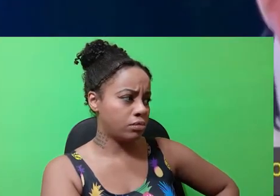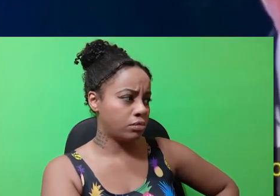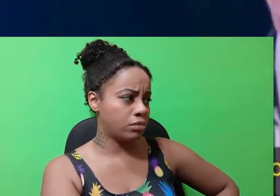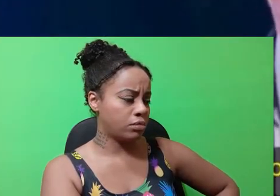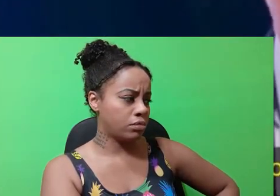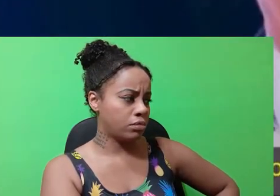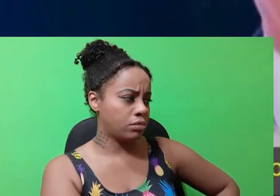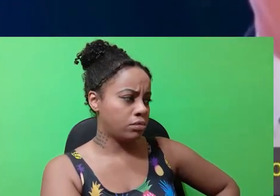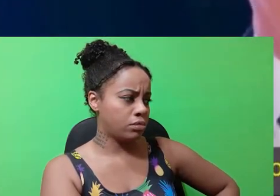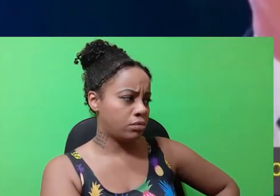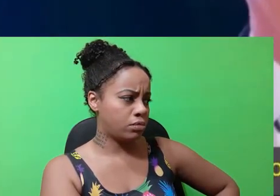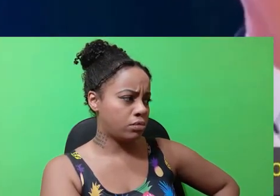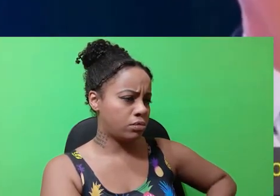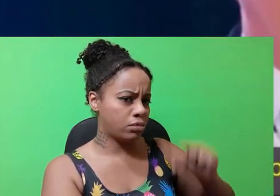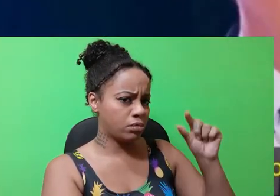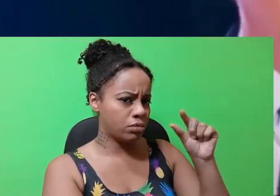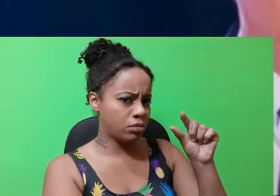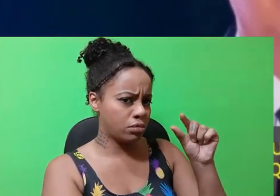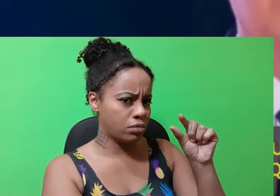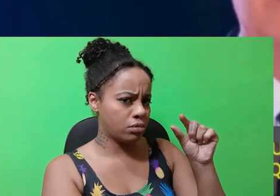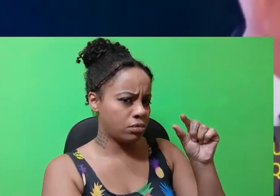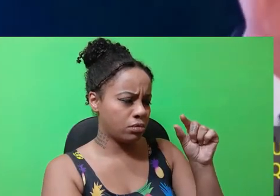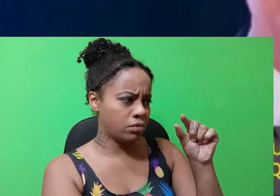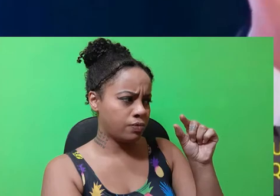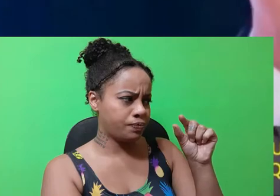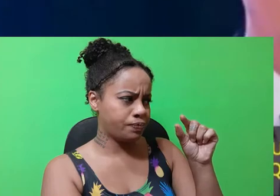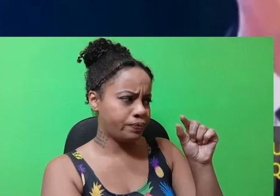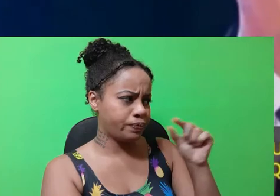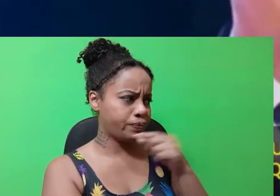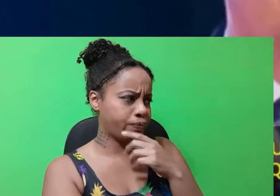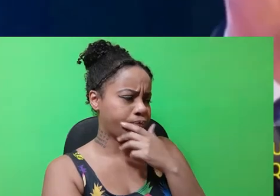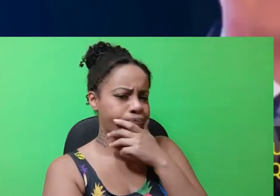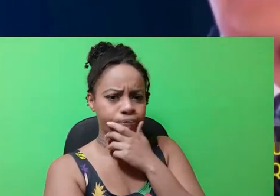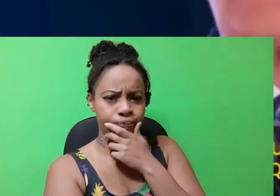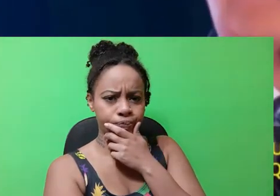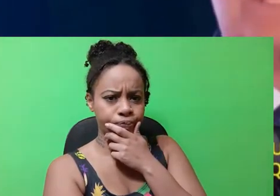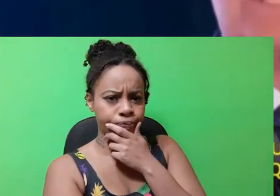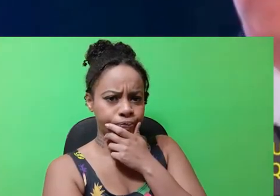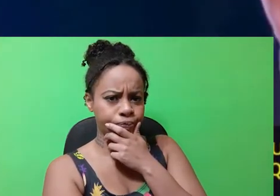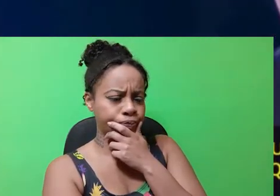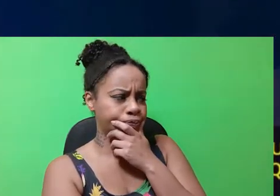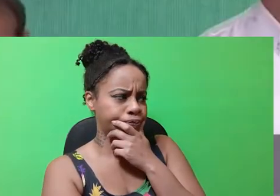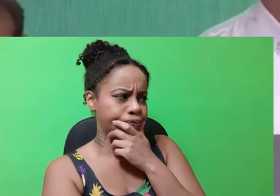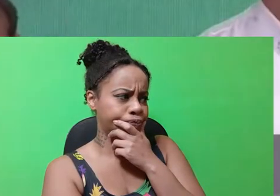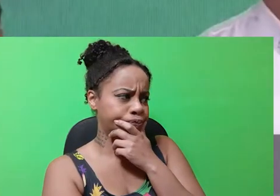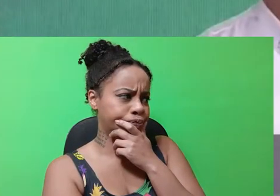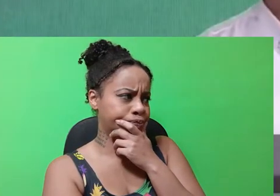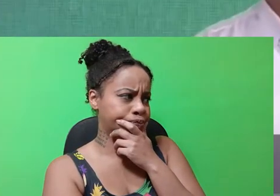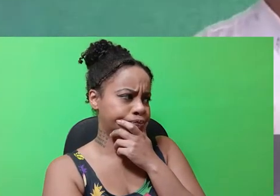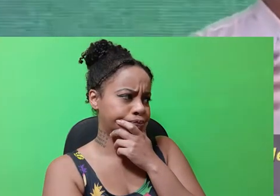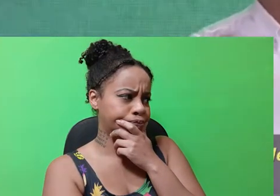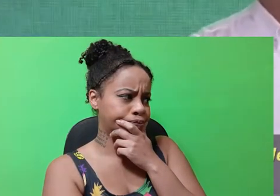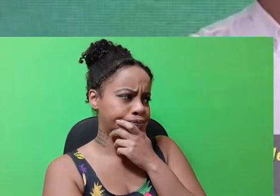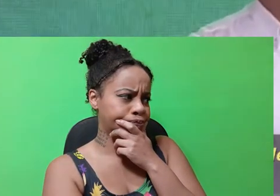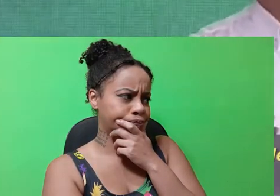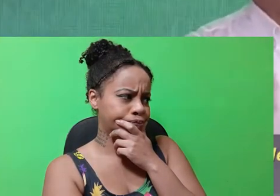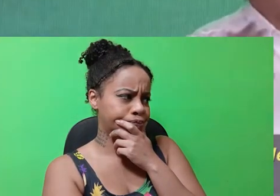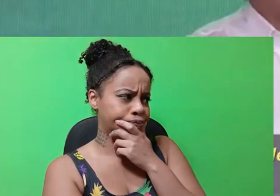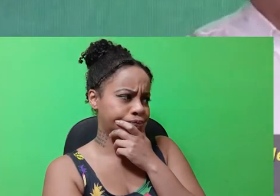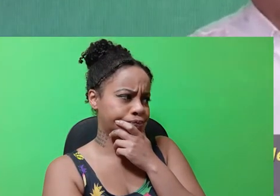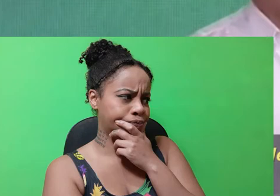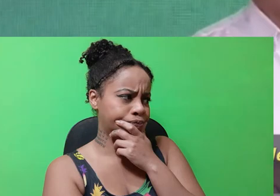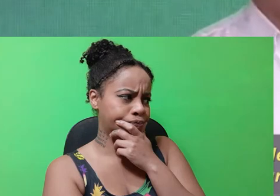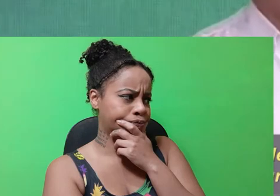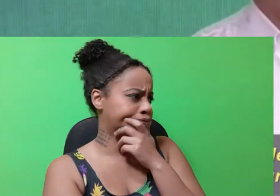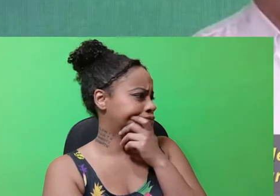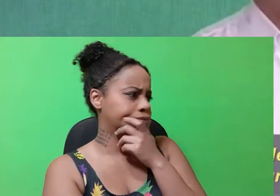uma crise, uma pequena crise, né? No meu entender, muito mais fantasia a questão do coronavírus. Chega de frescura, de